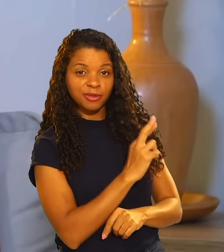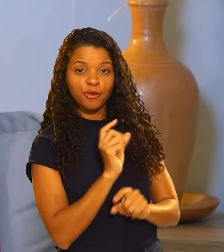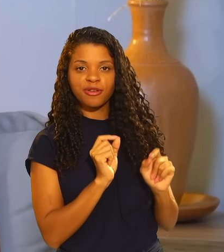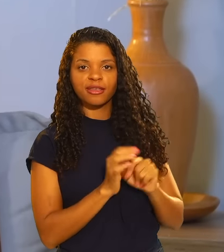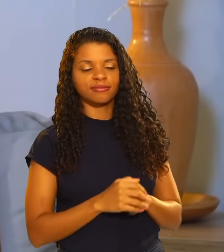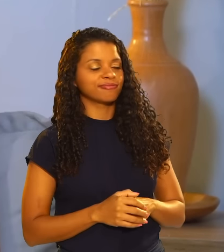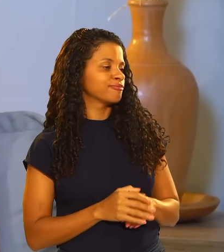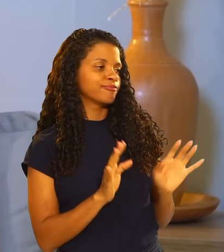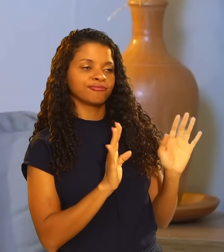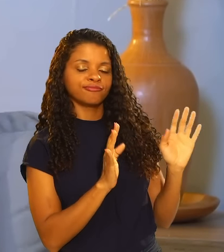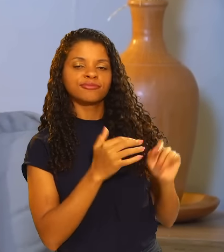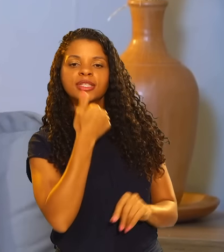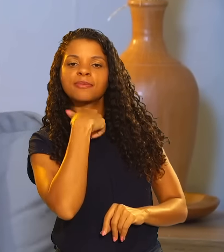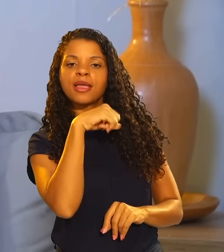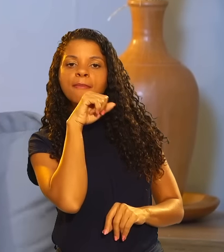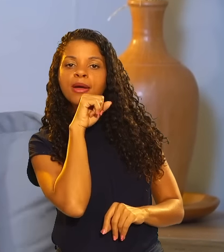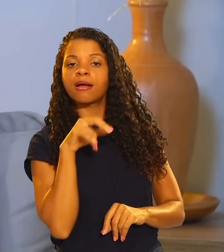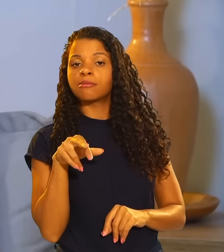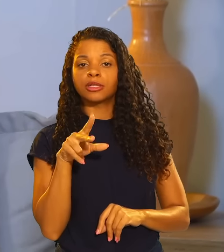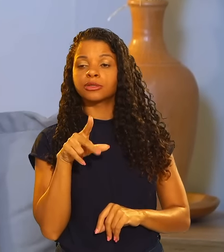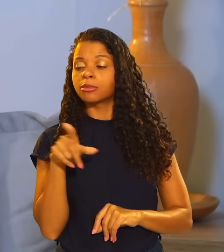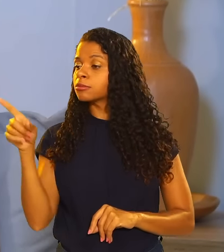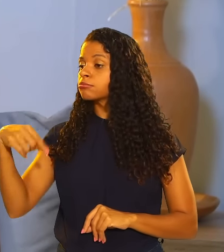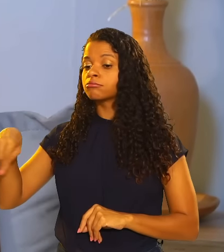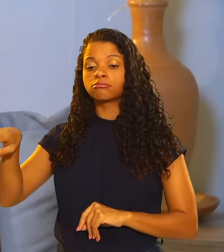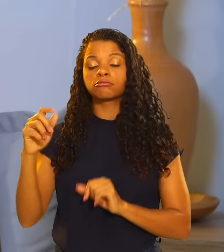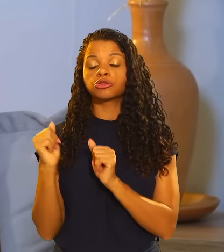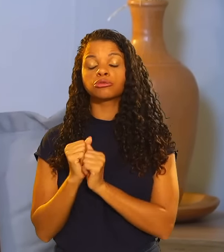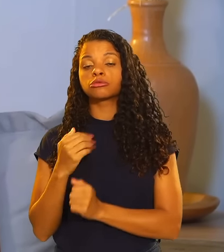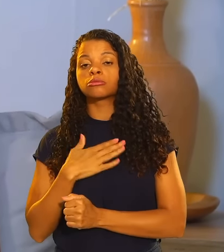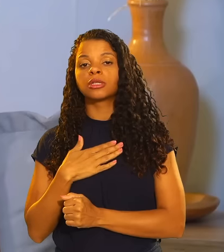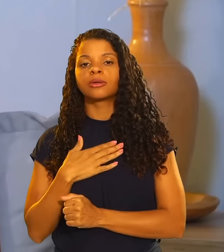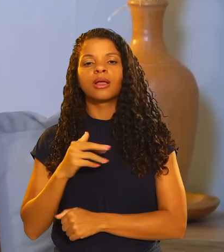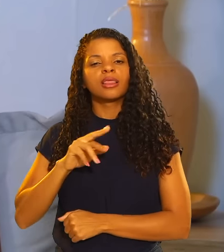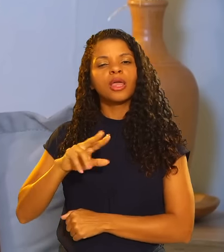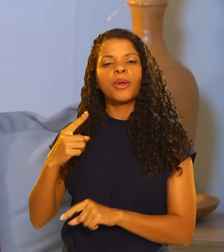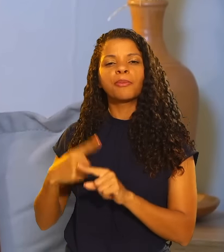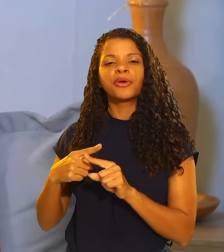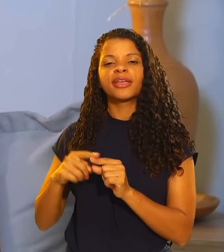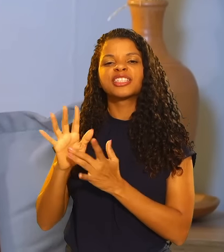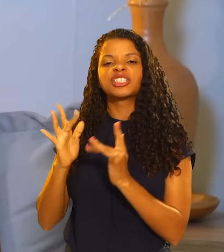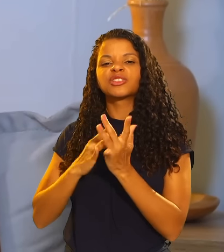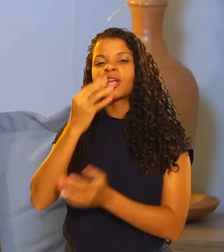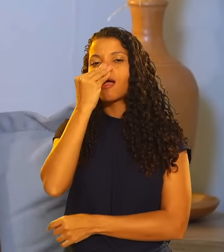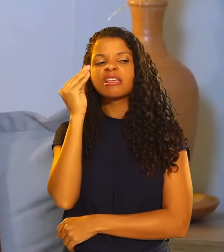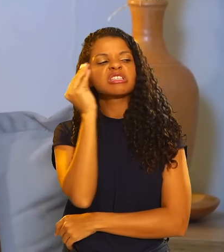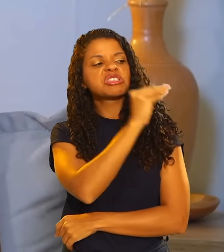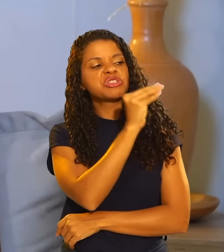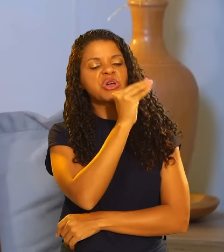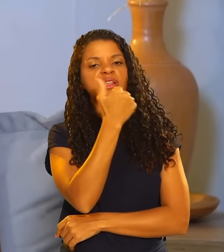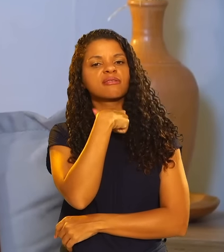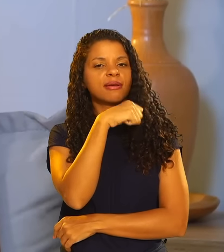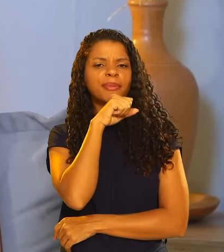aqui. Não é que Jesus quis desfazer da mãe dele. Ele quis colocar as coisas no seu devido lugar. Porque